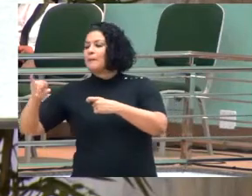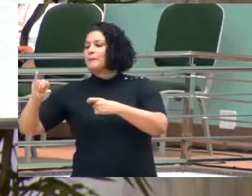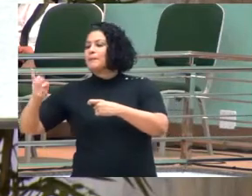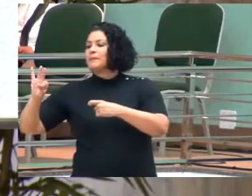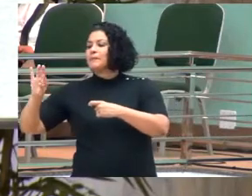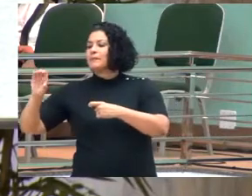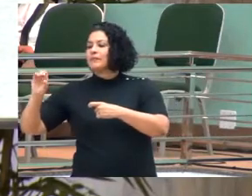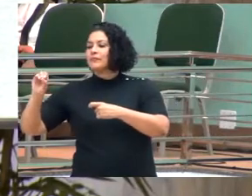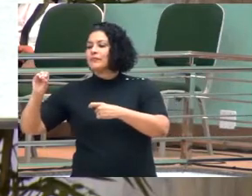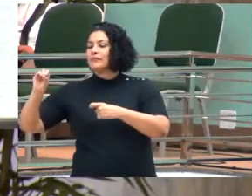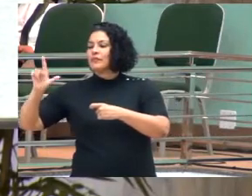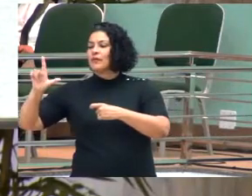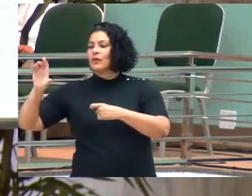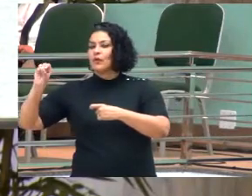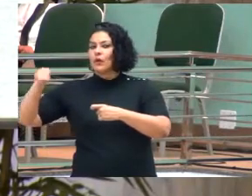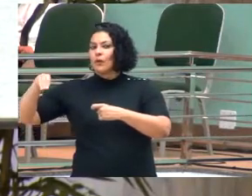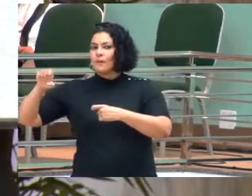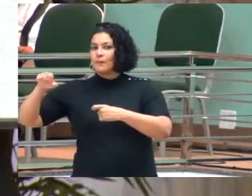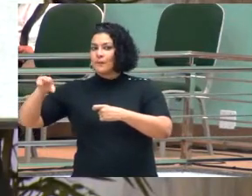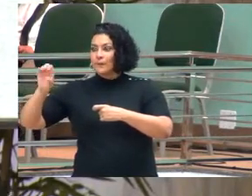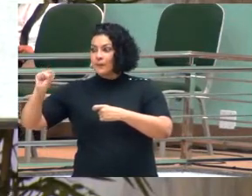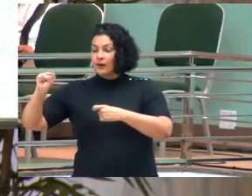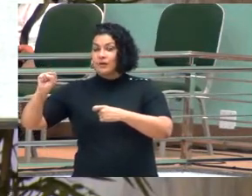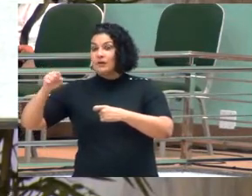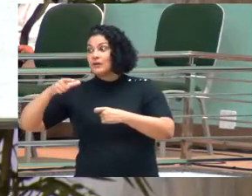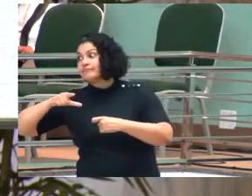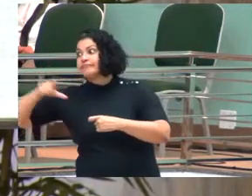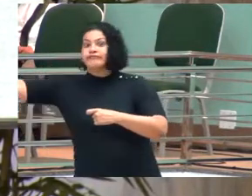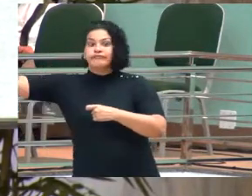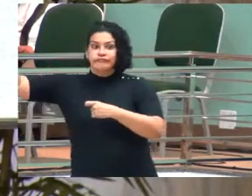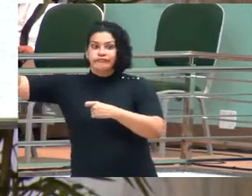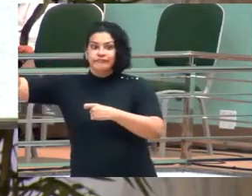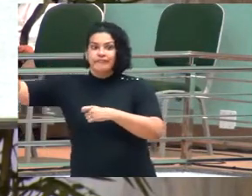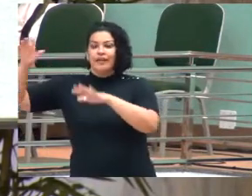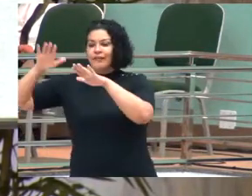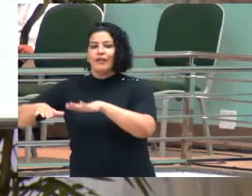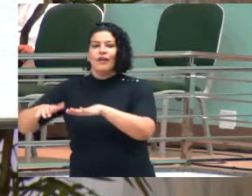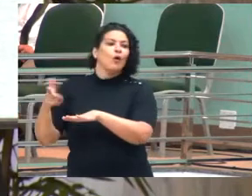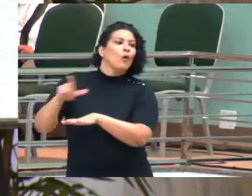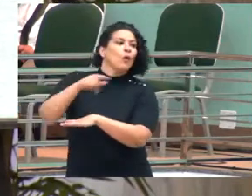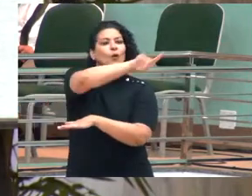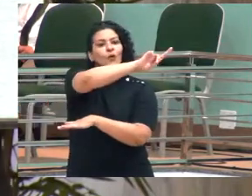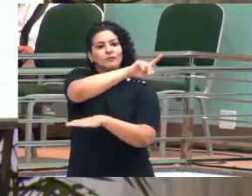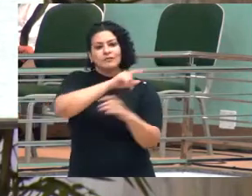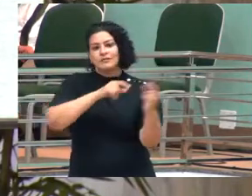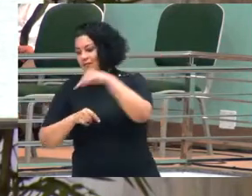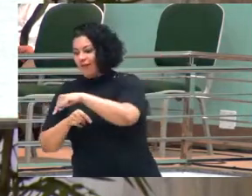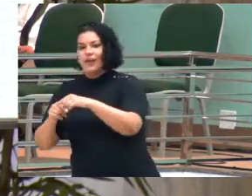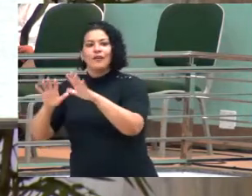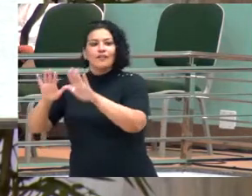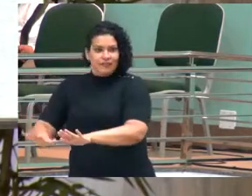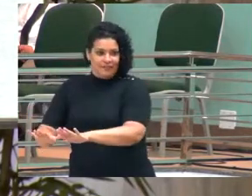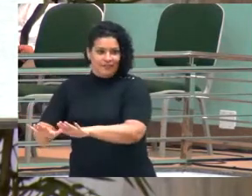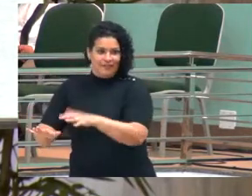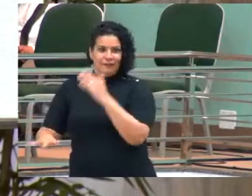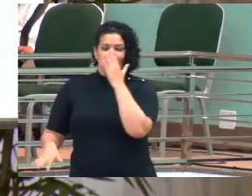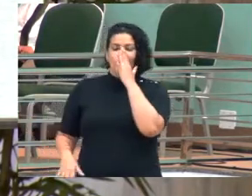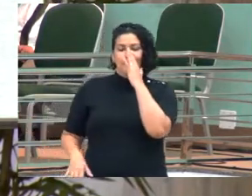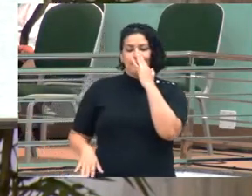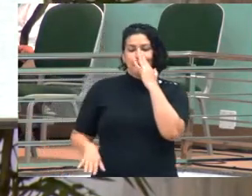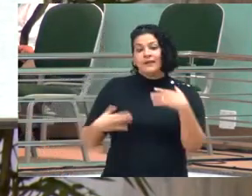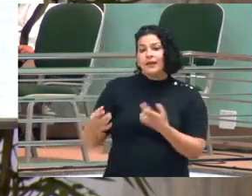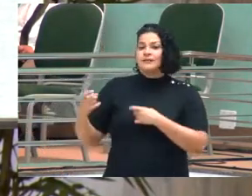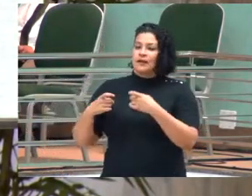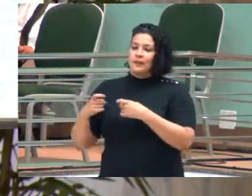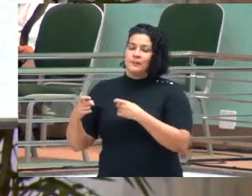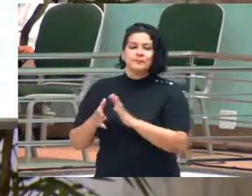III. Quando surge Antíoco Epifânio, no ano 175, esse homem foi cruel.